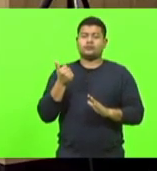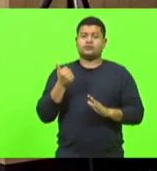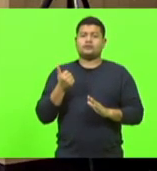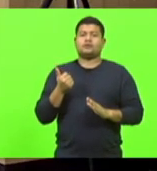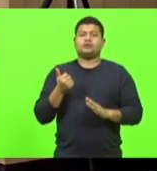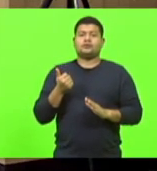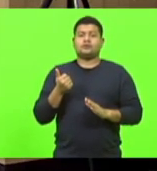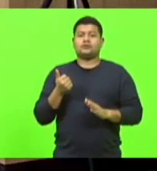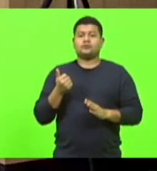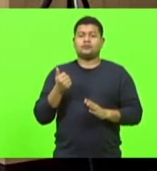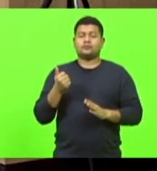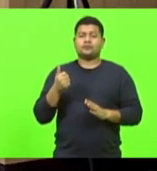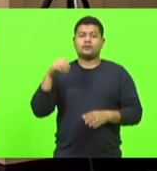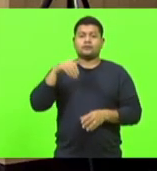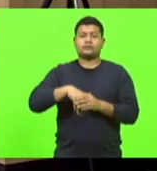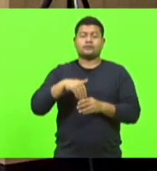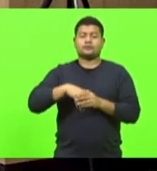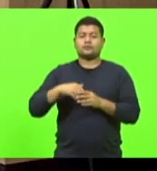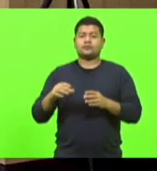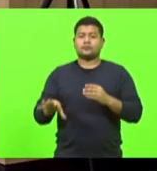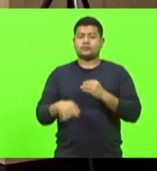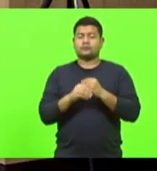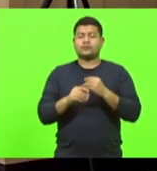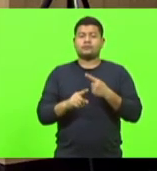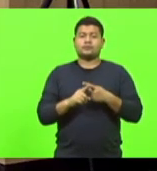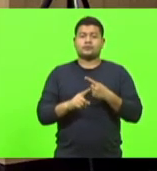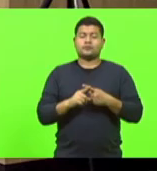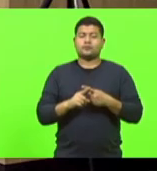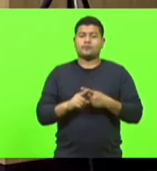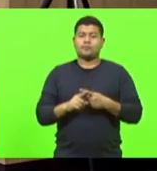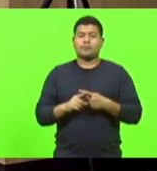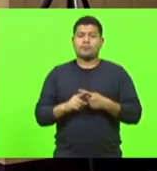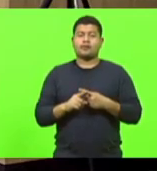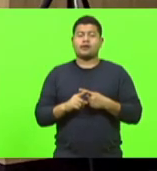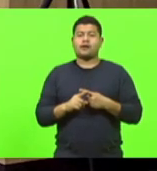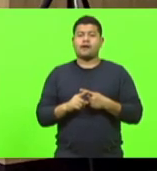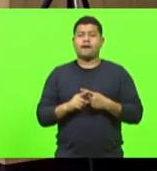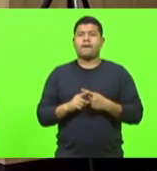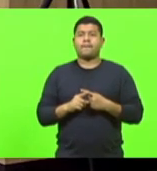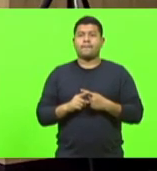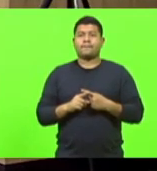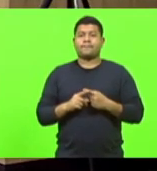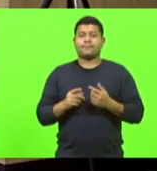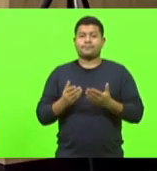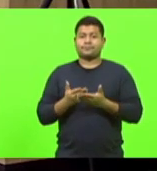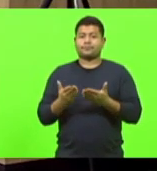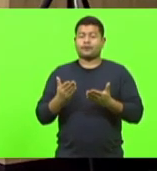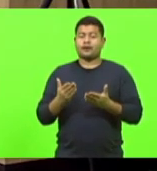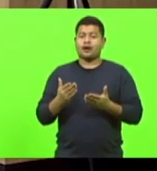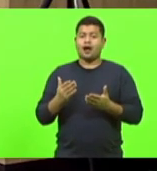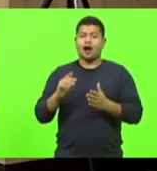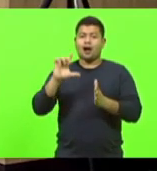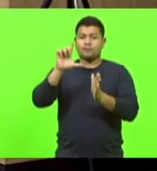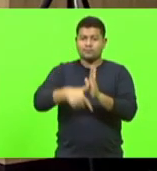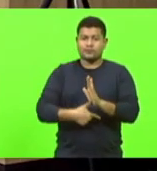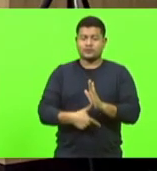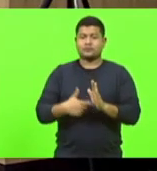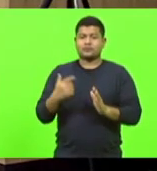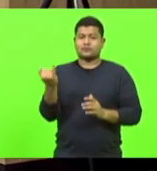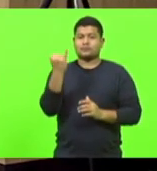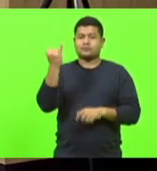tirar de votação É eu sair mesmo da em benefício da seguinte que é muito importante